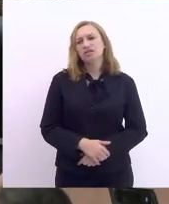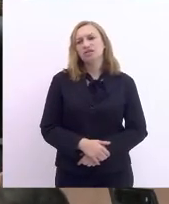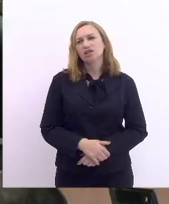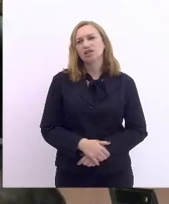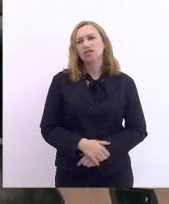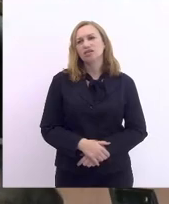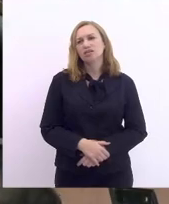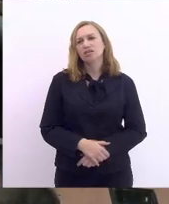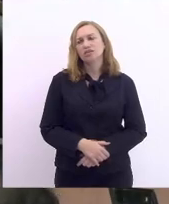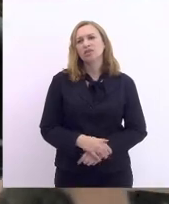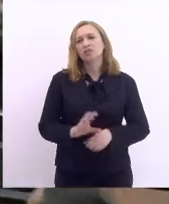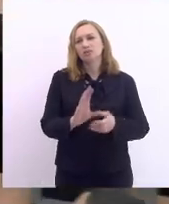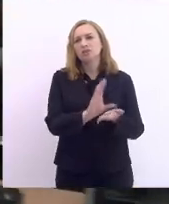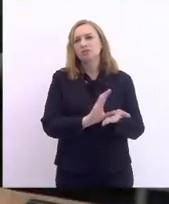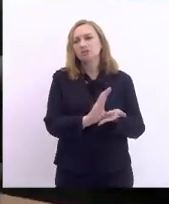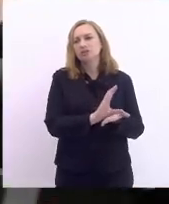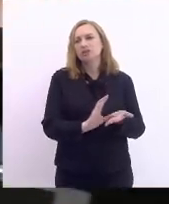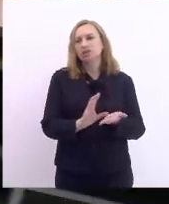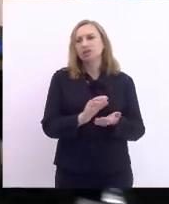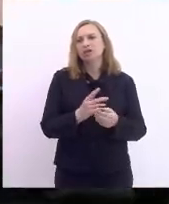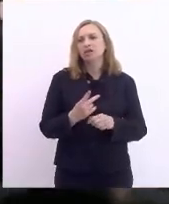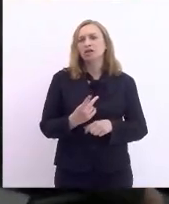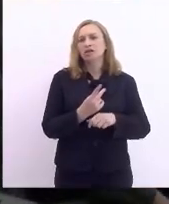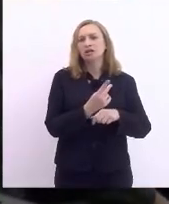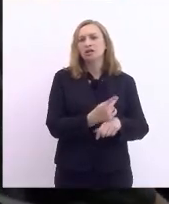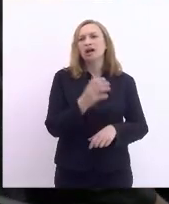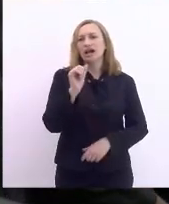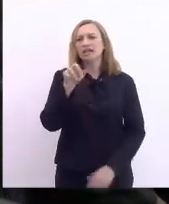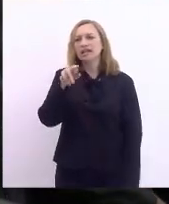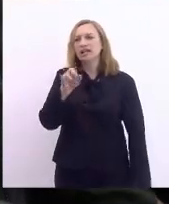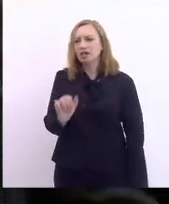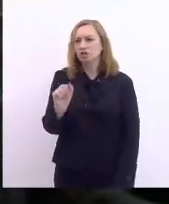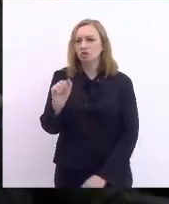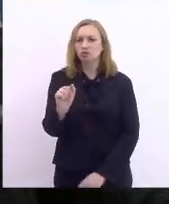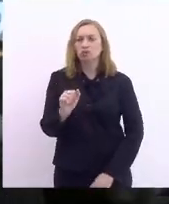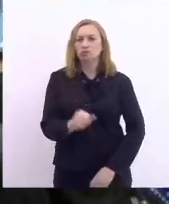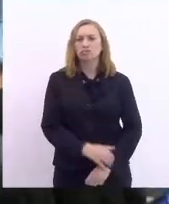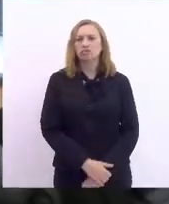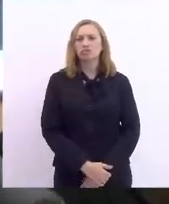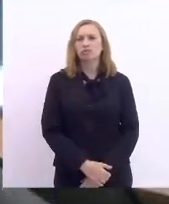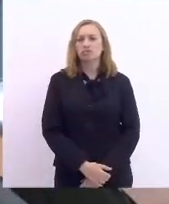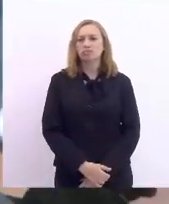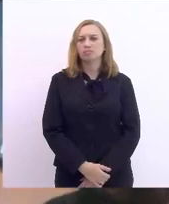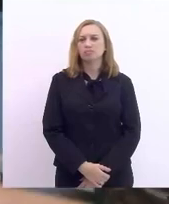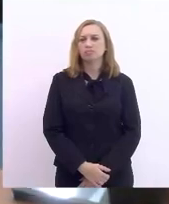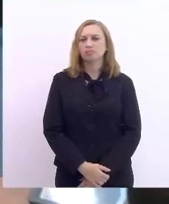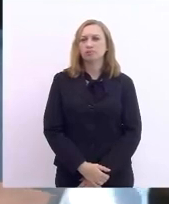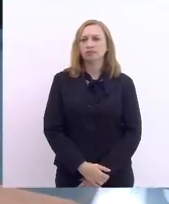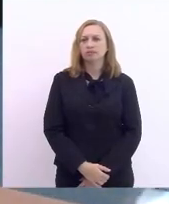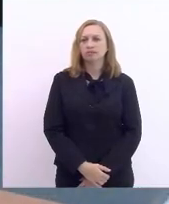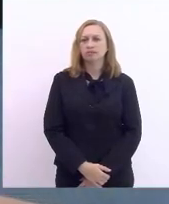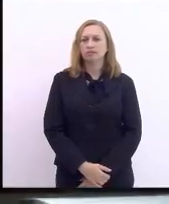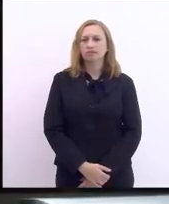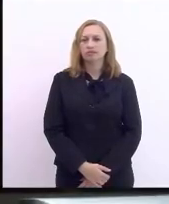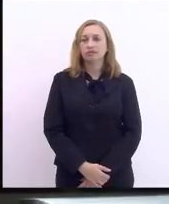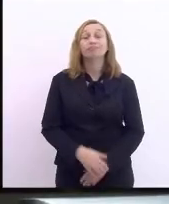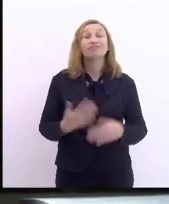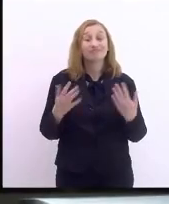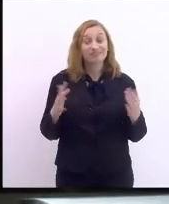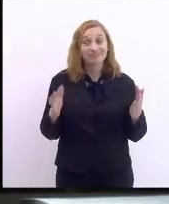o conselheiro titular Adriano Ramos do Nascimento Oi